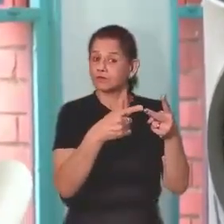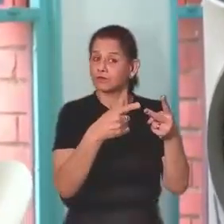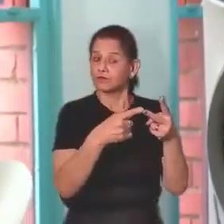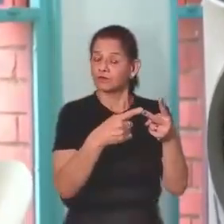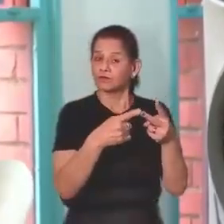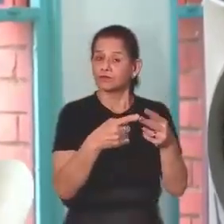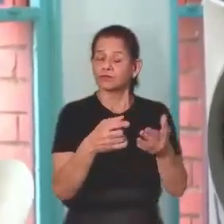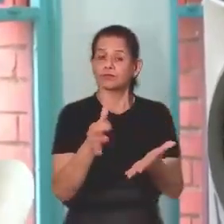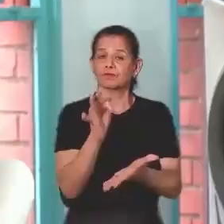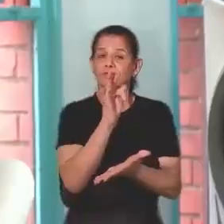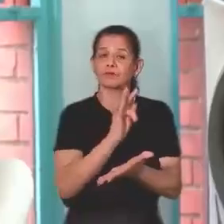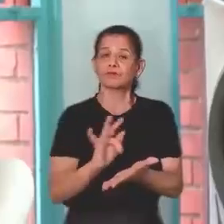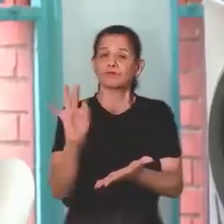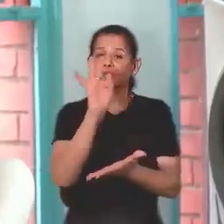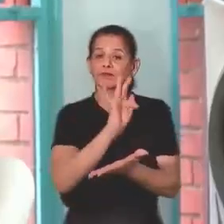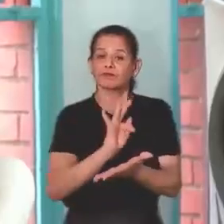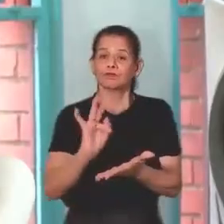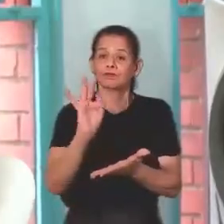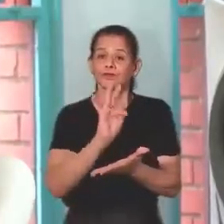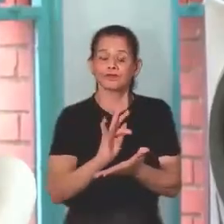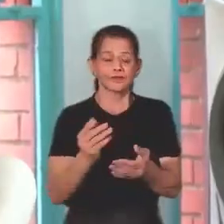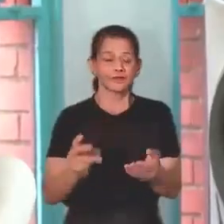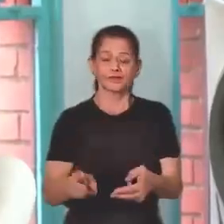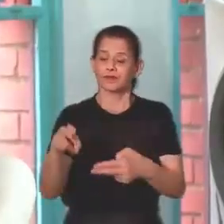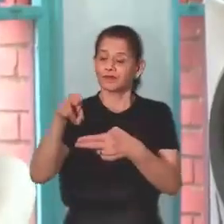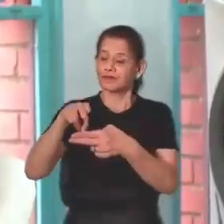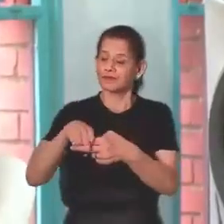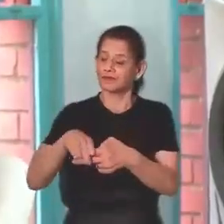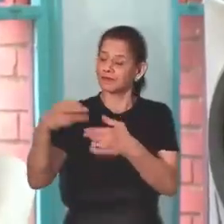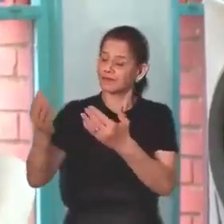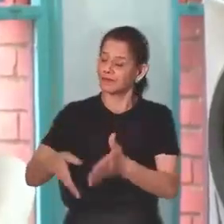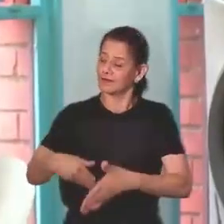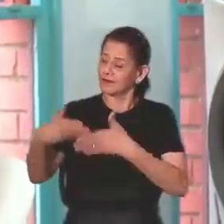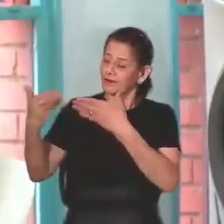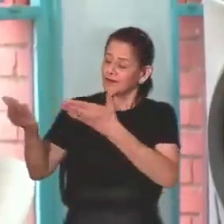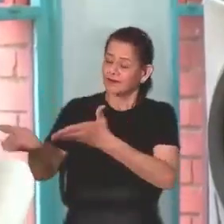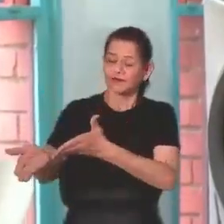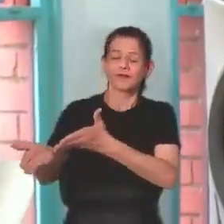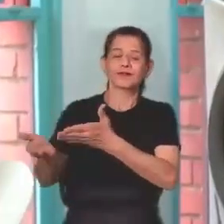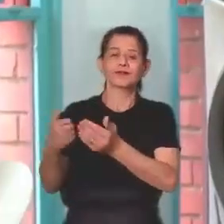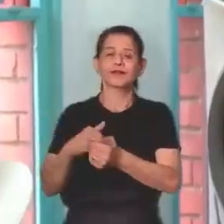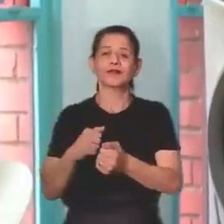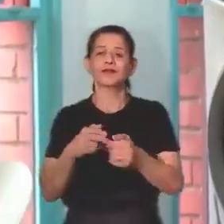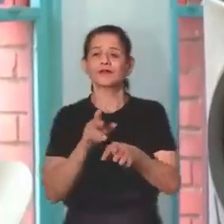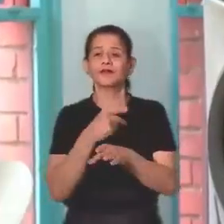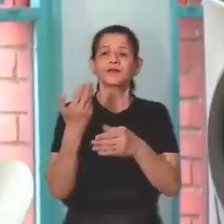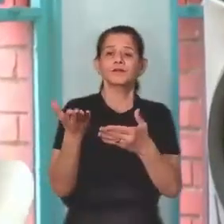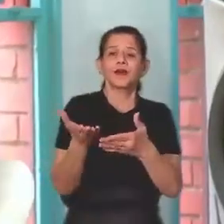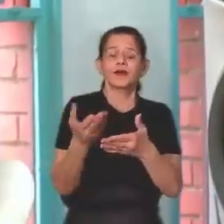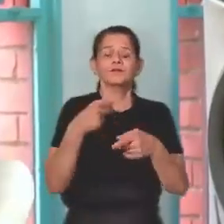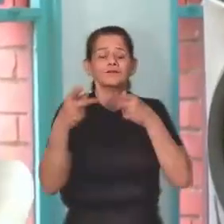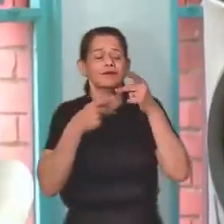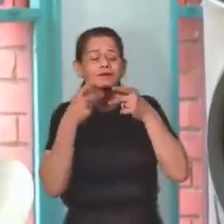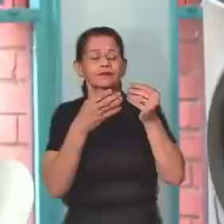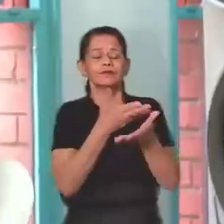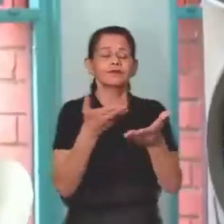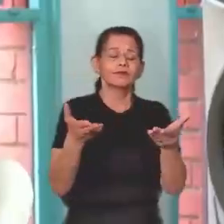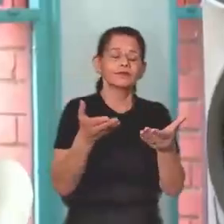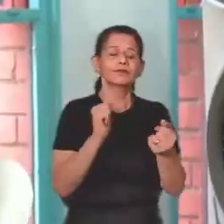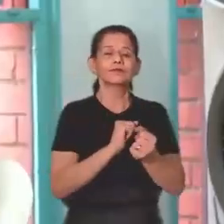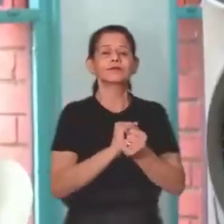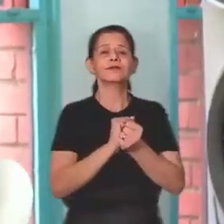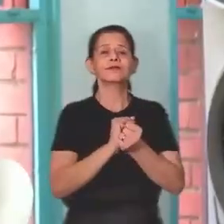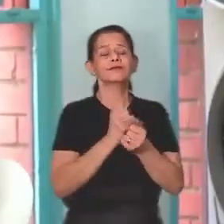né, no ano passado. Eu fiz questão de sentar do mesmo ladinho, na mesma cadeirinha, né, para falar.